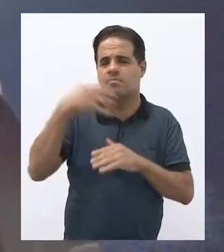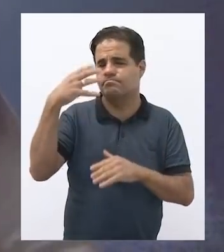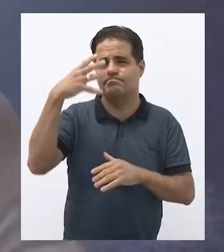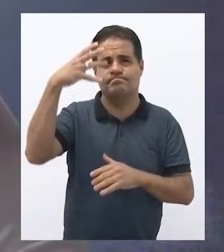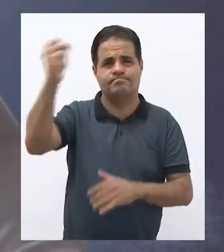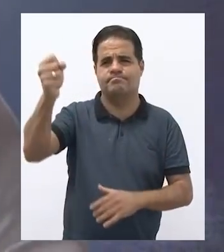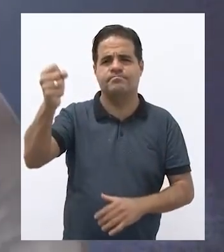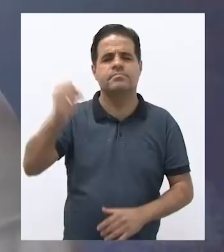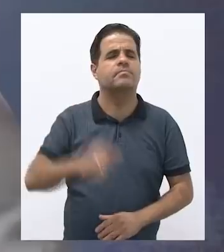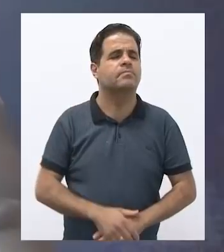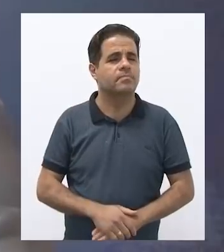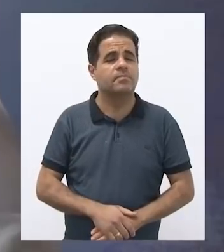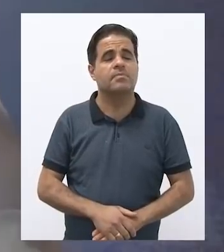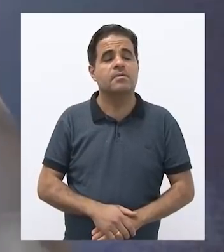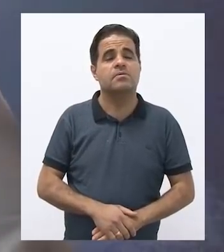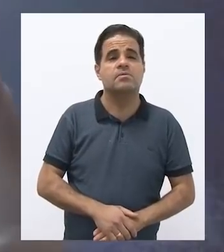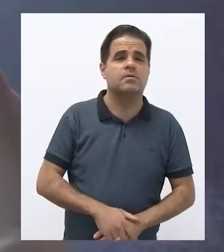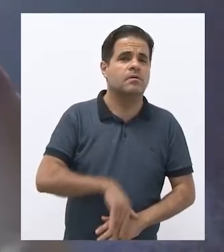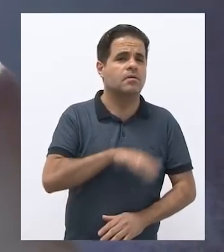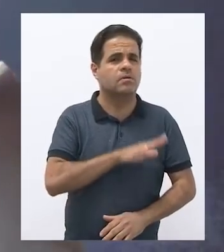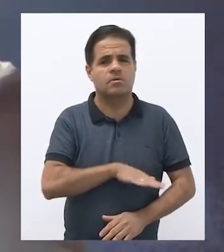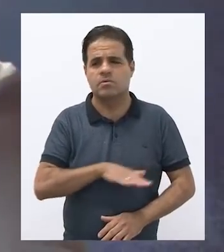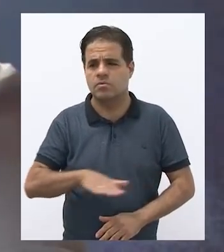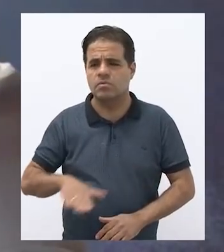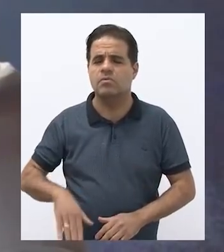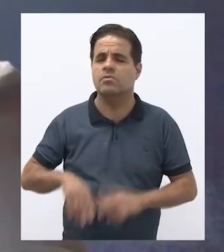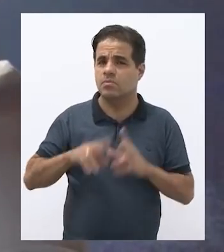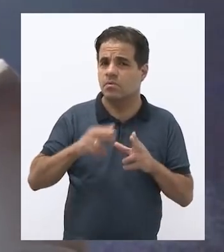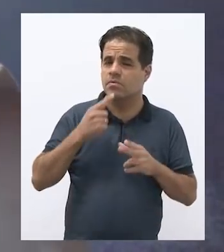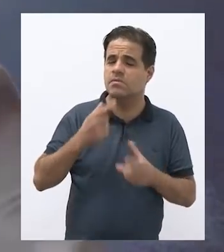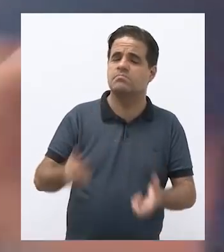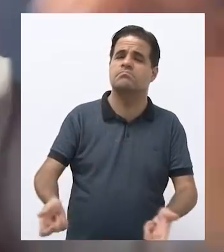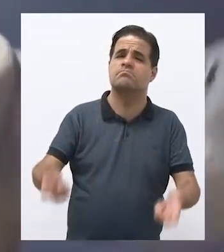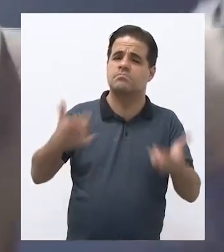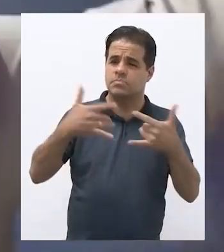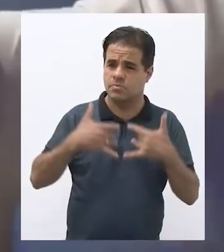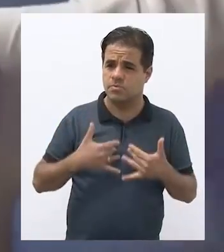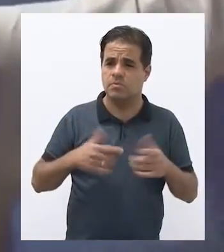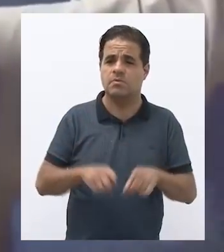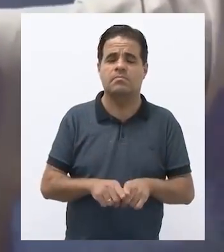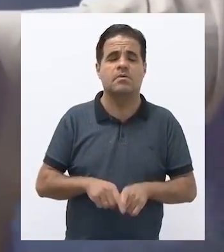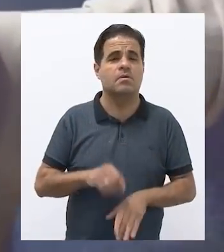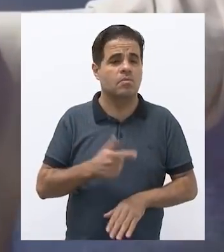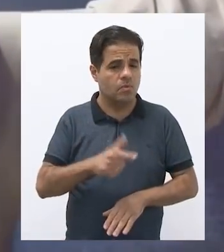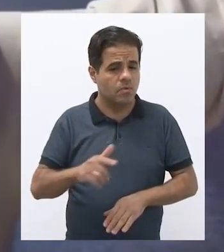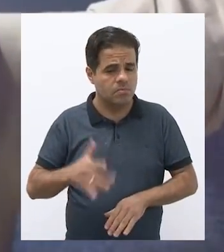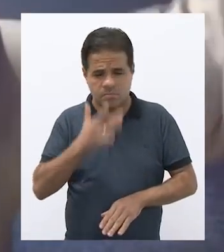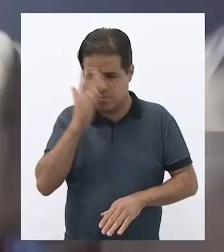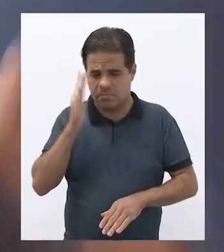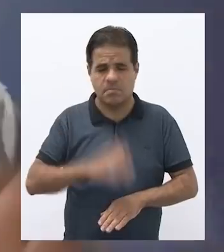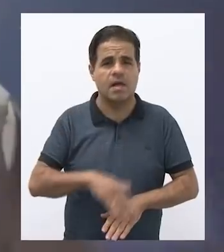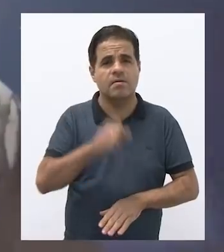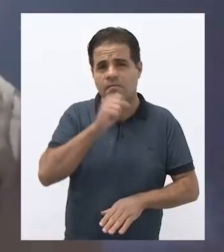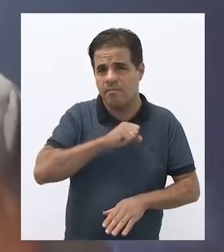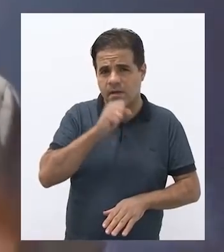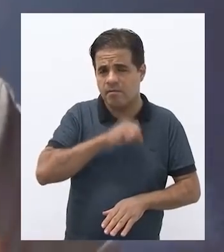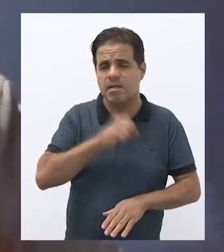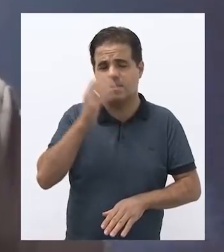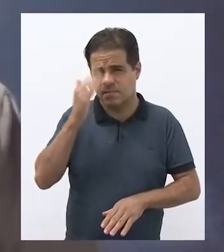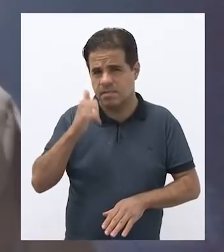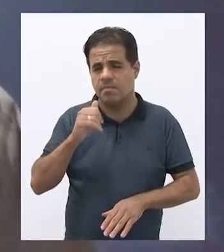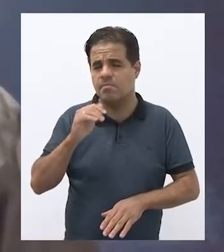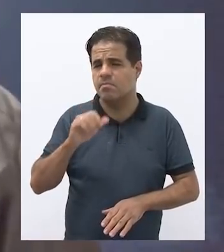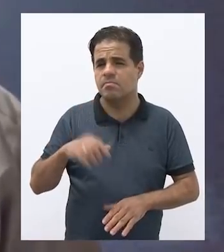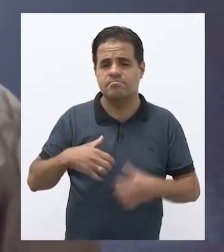Então, isso vale para a molecadinha, como você mencionou, e vale para os mais velhos. Você sabe qual é um dos